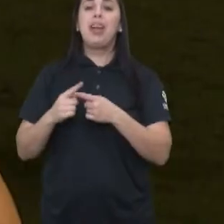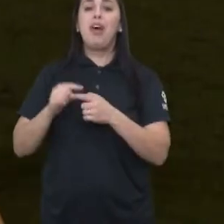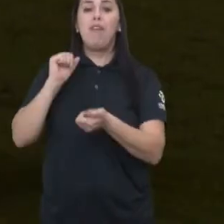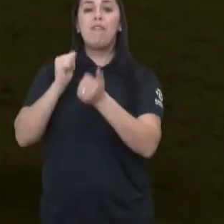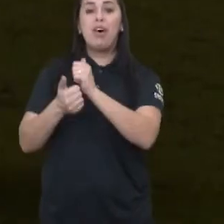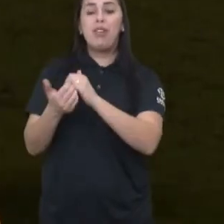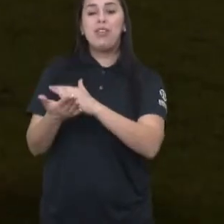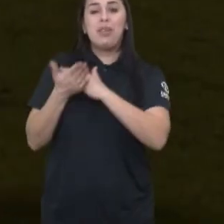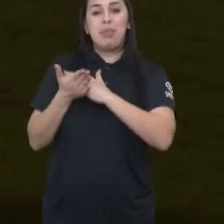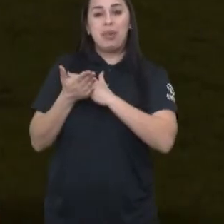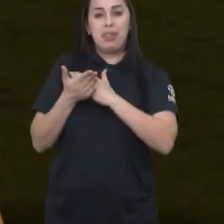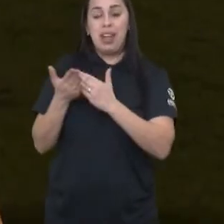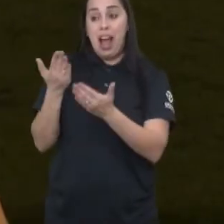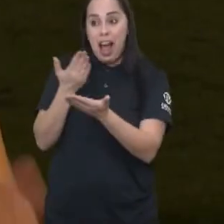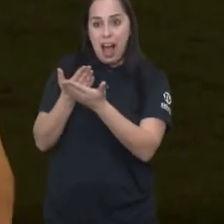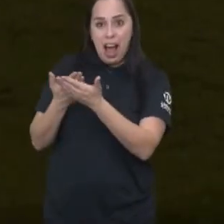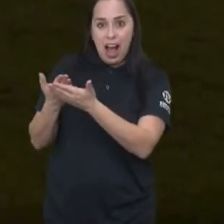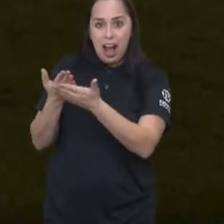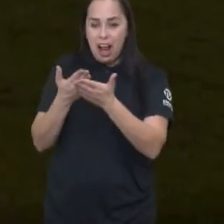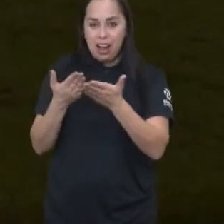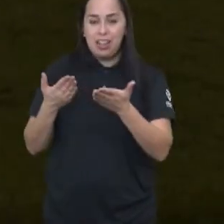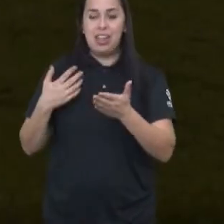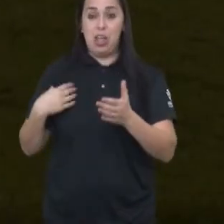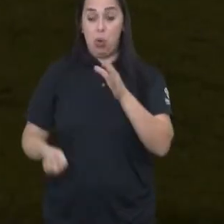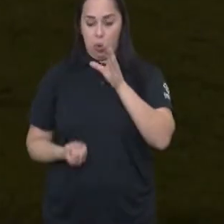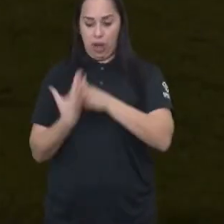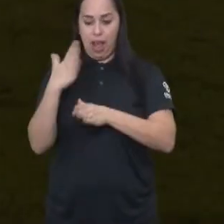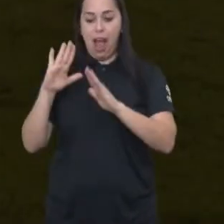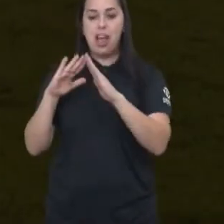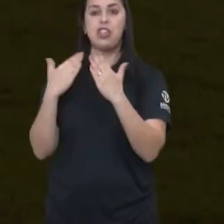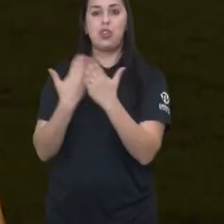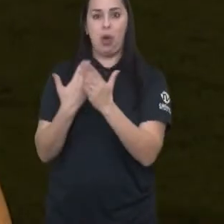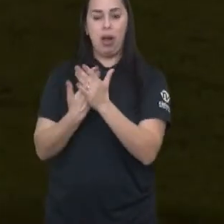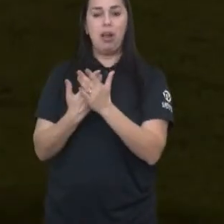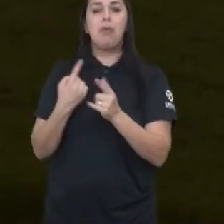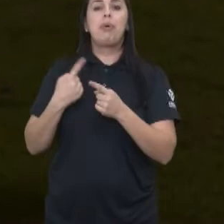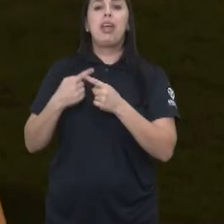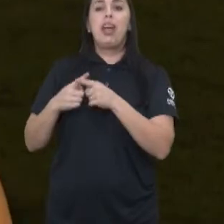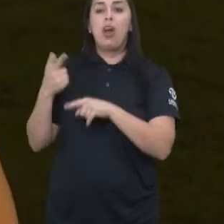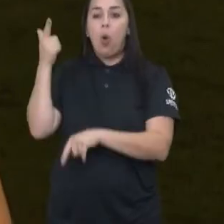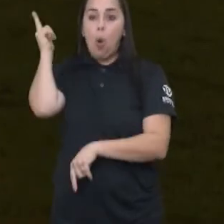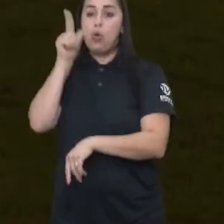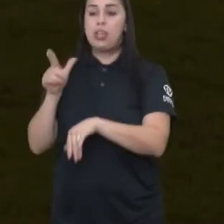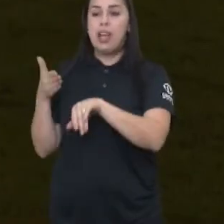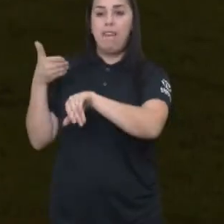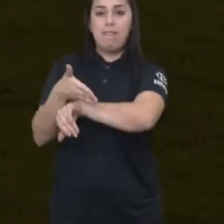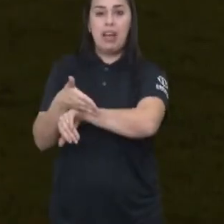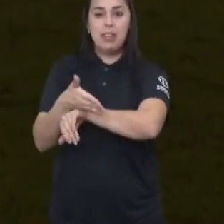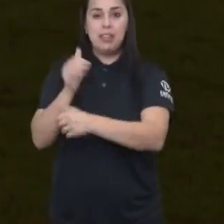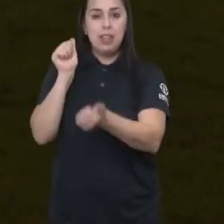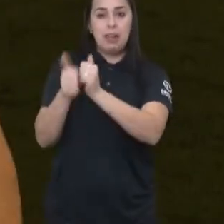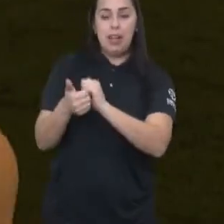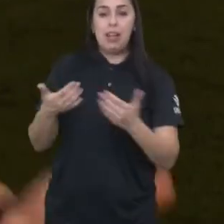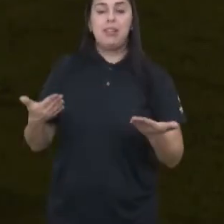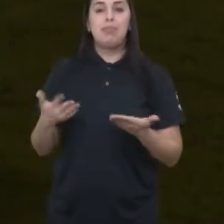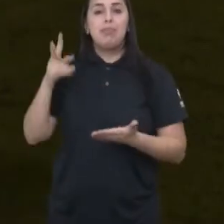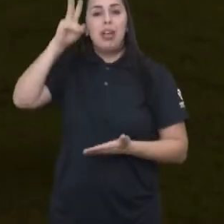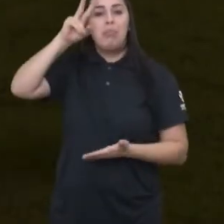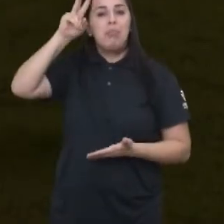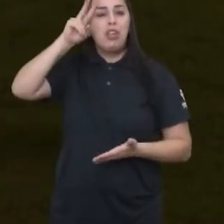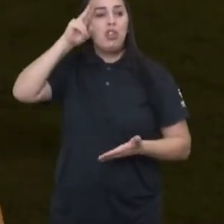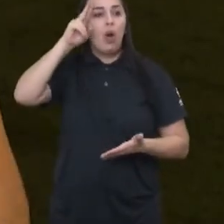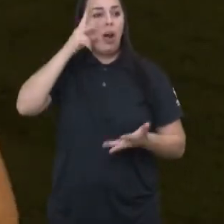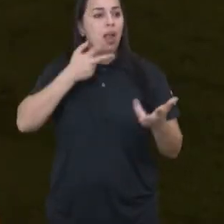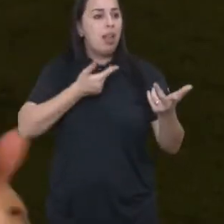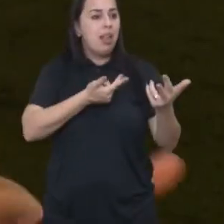disso é por conta das aulas aqui eu criei a escola para eu conseguir fazer aula e aí eu vejo a minha história se